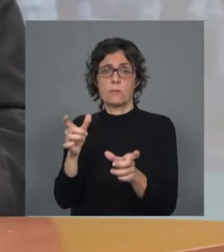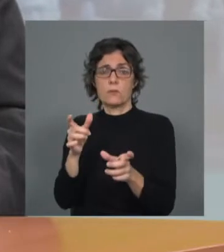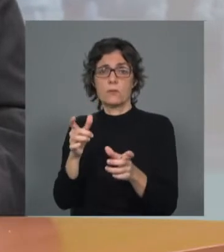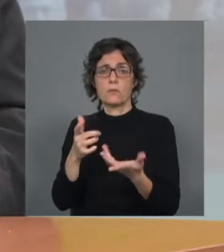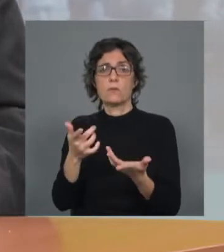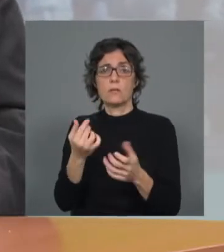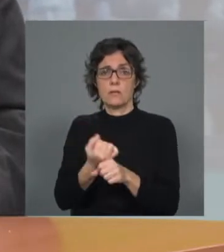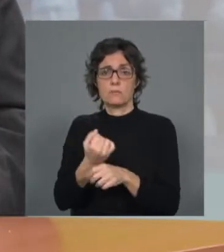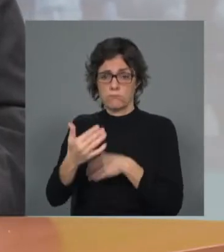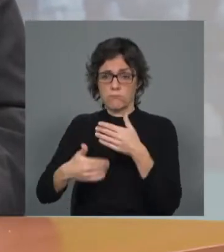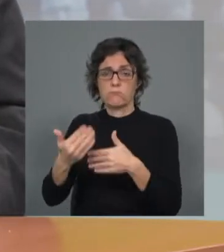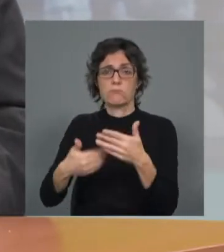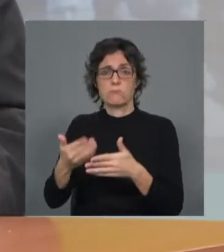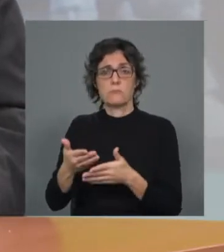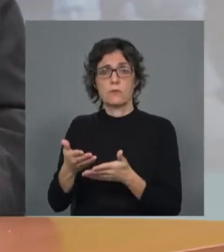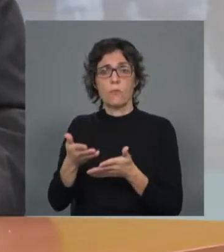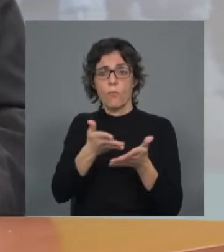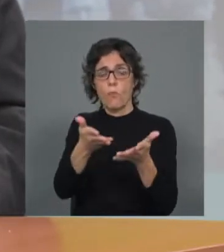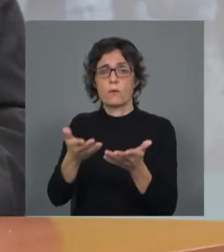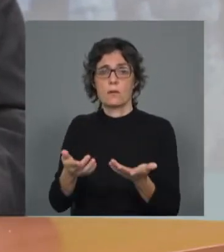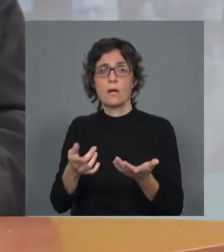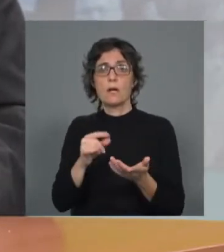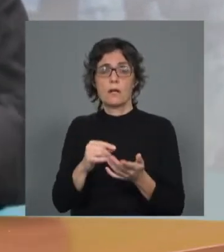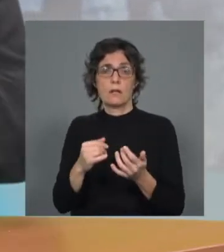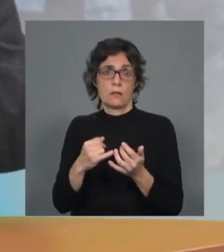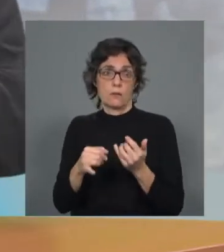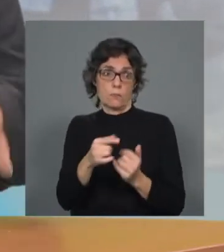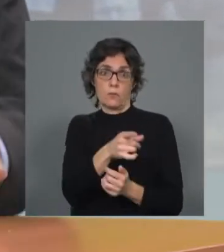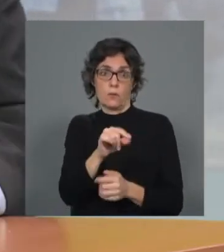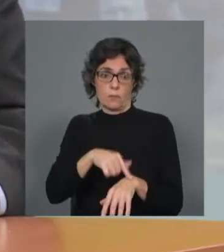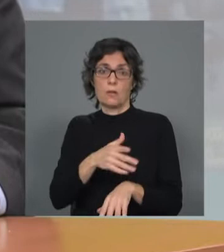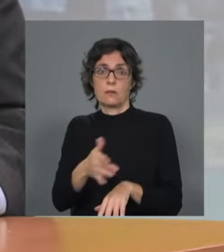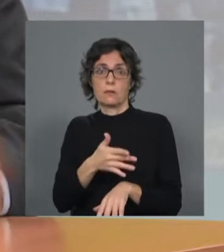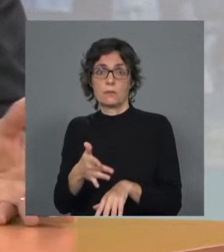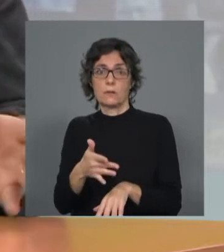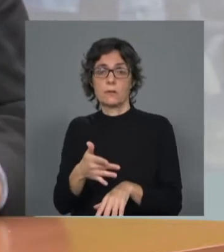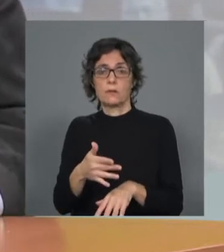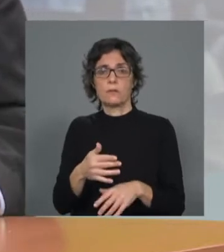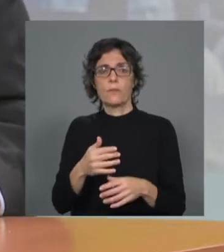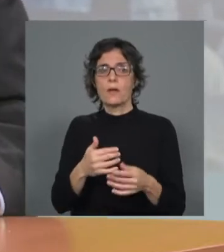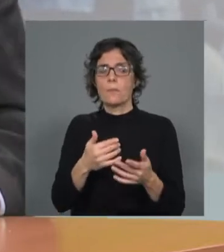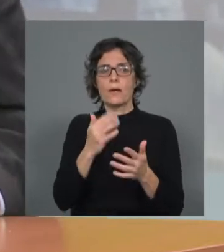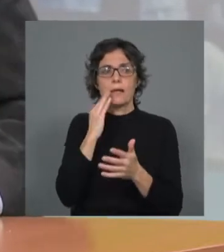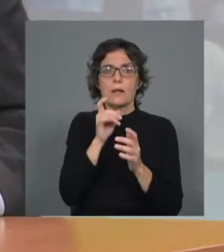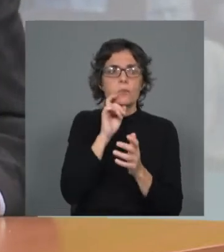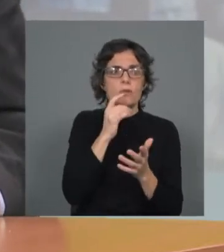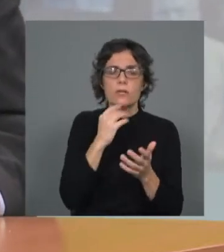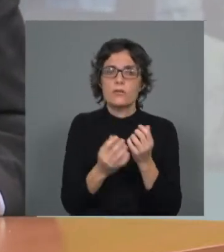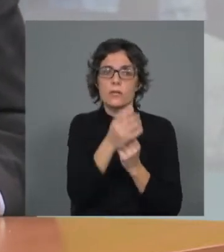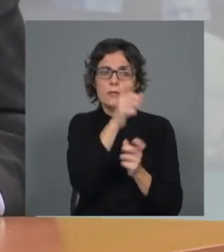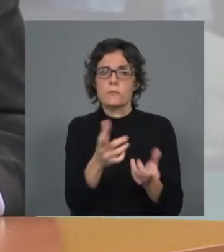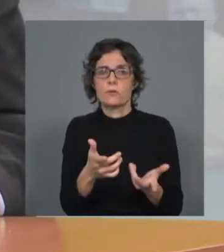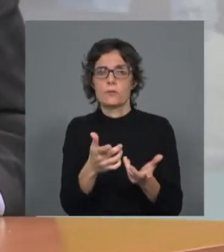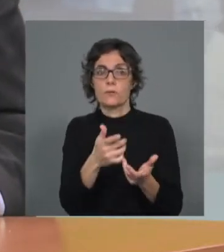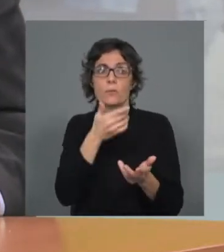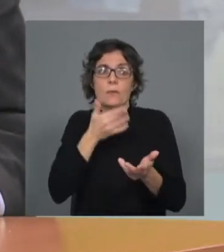trabalhar neste sentido, até correndo riscos, precisamente para preservar esta riqueza que é a presença dos idosos na